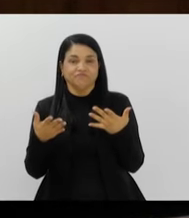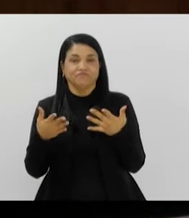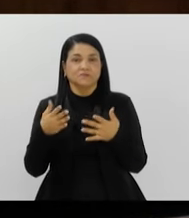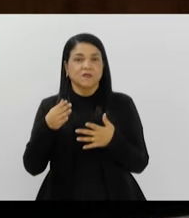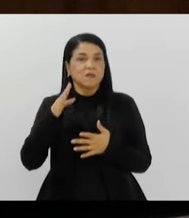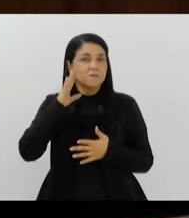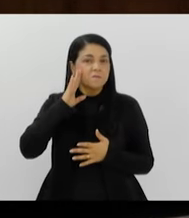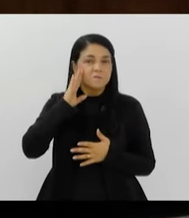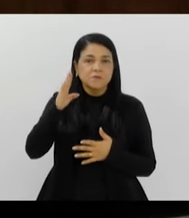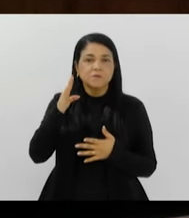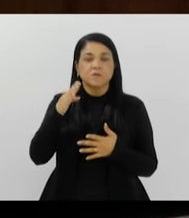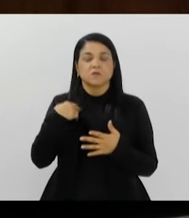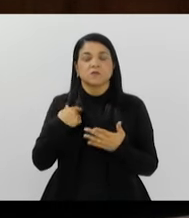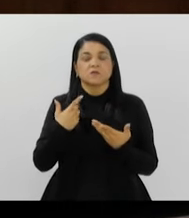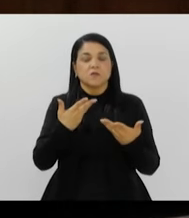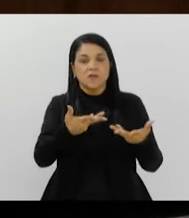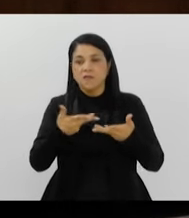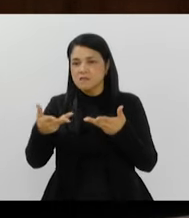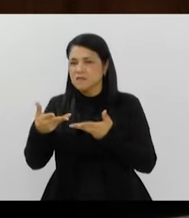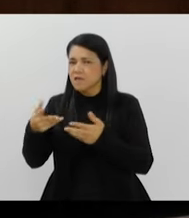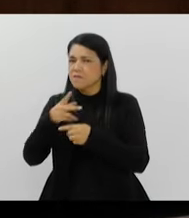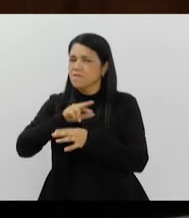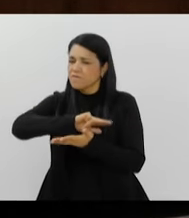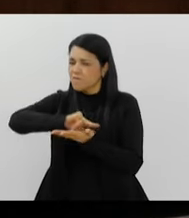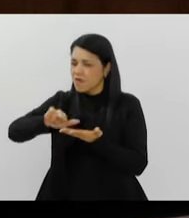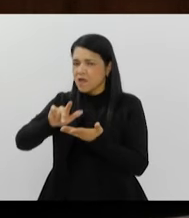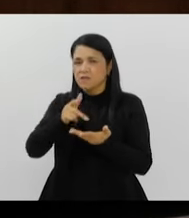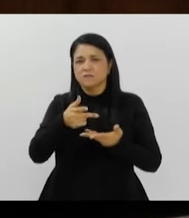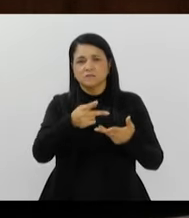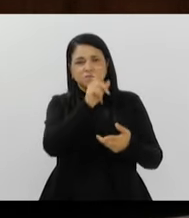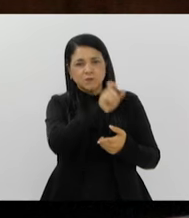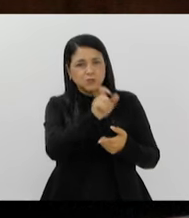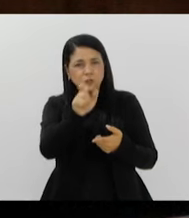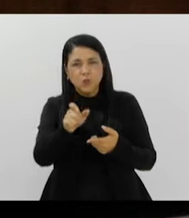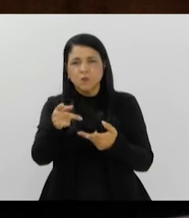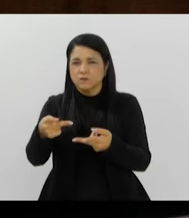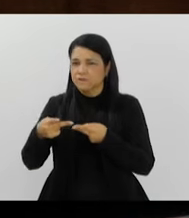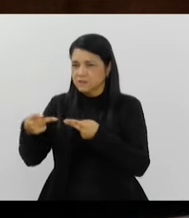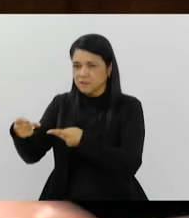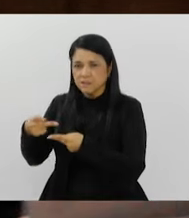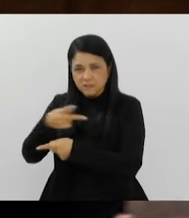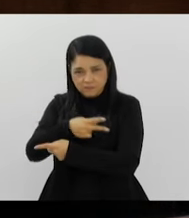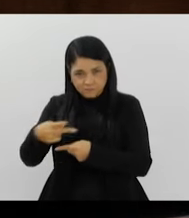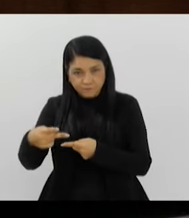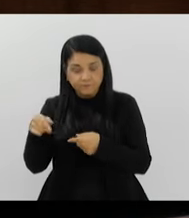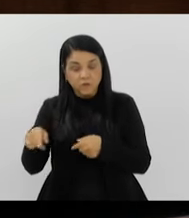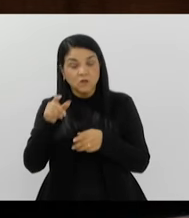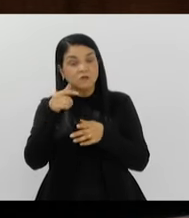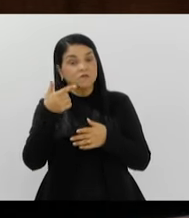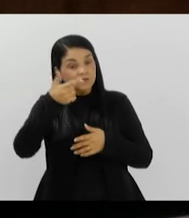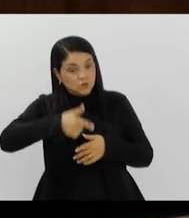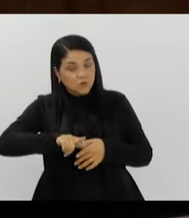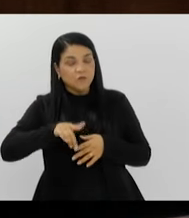nós recebemos tantas visitas. Então, como Vossa Excelência refez a sua fala